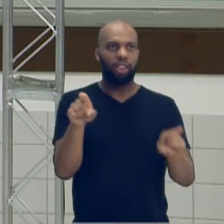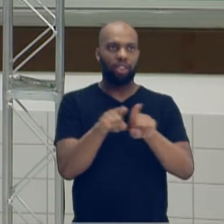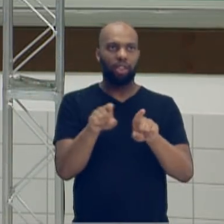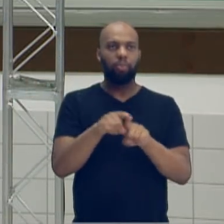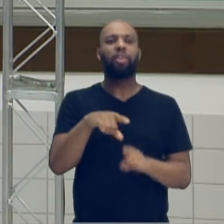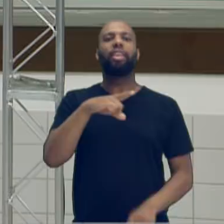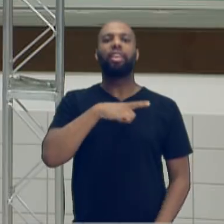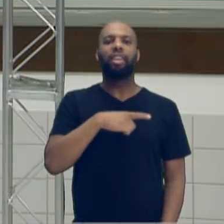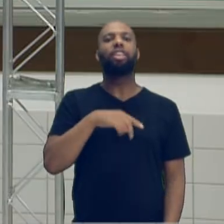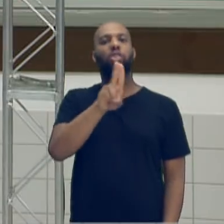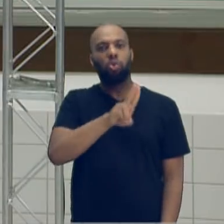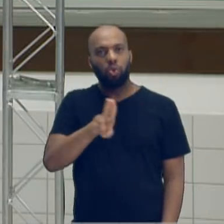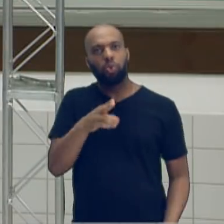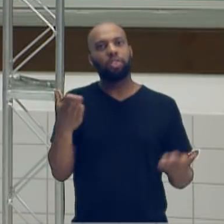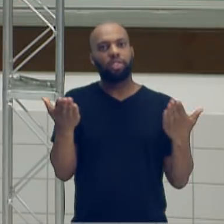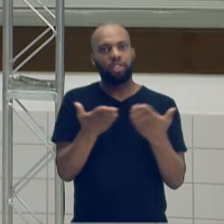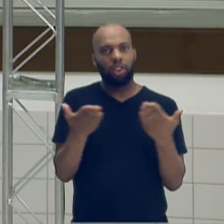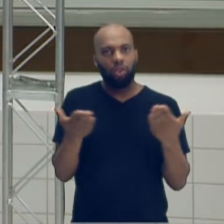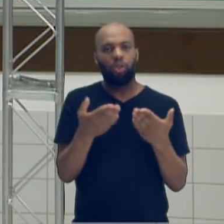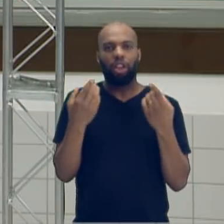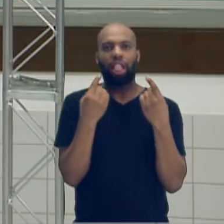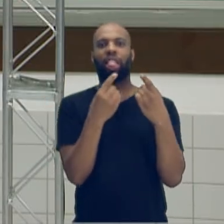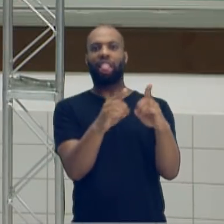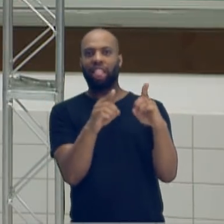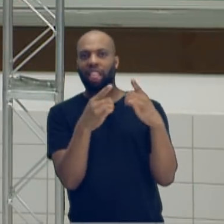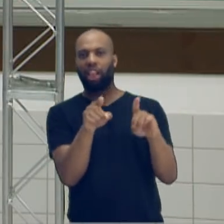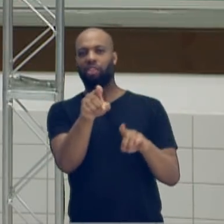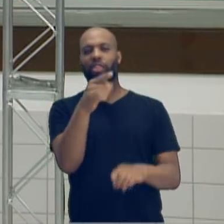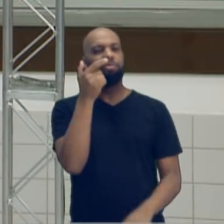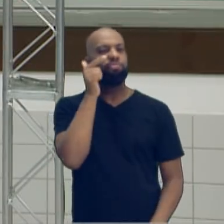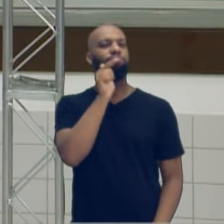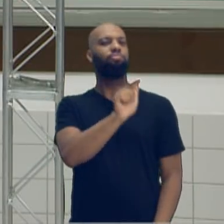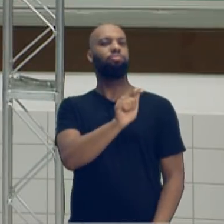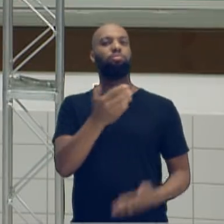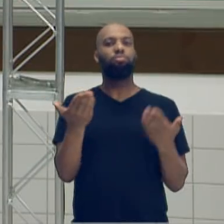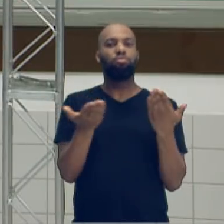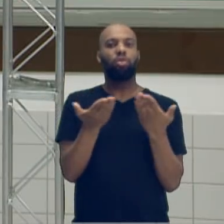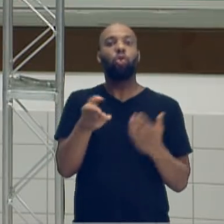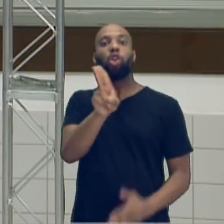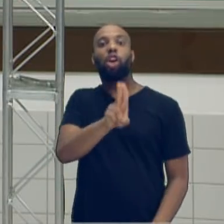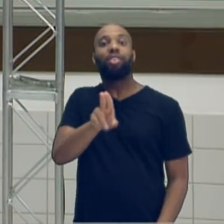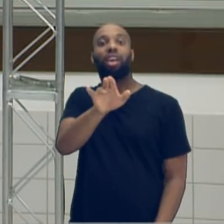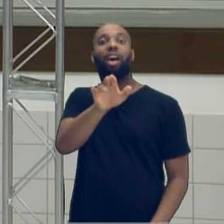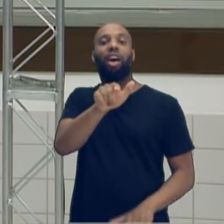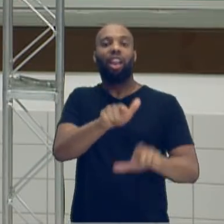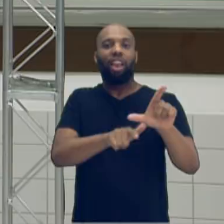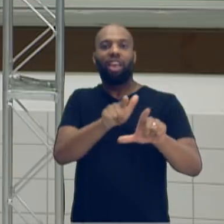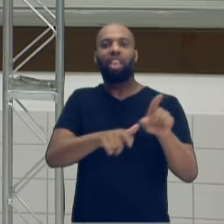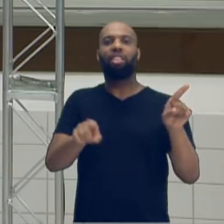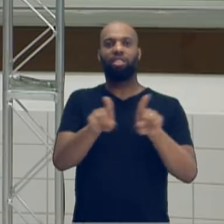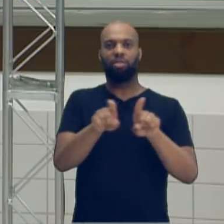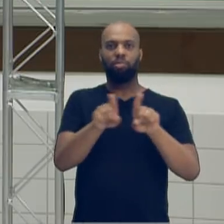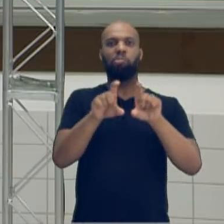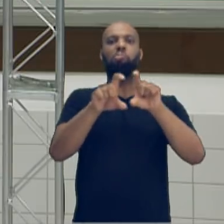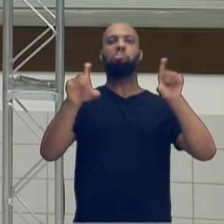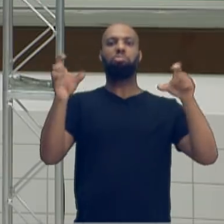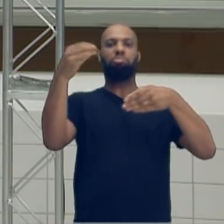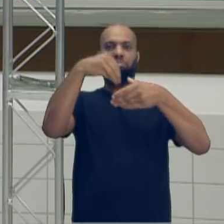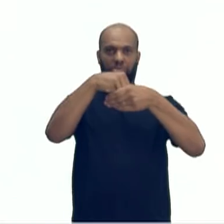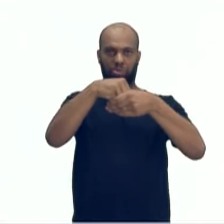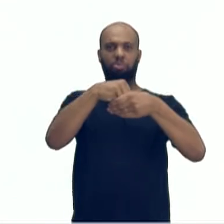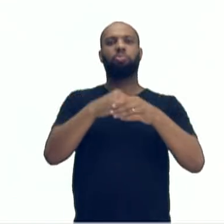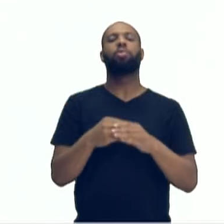nós já lançamos ali um desafio de você inserir uma letra, mais uma expressão algébrica. Então, vocês terão